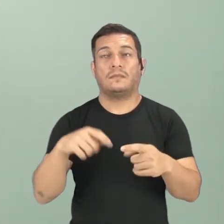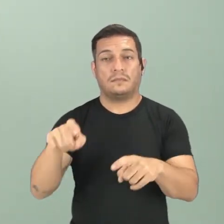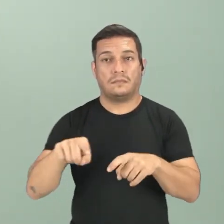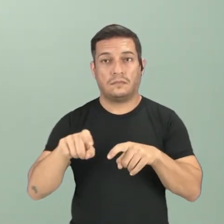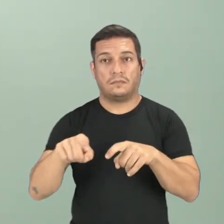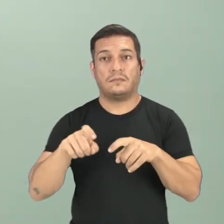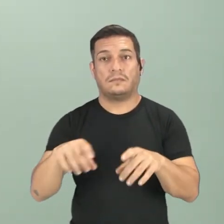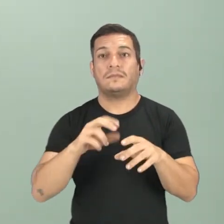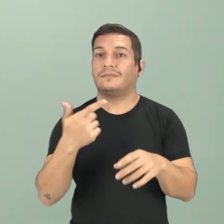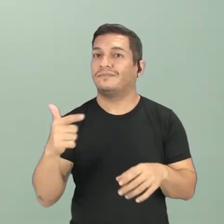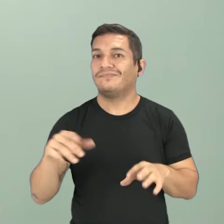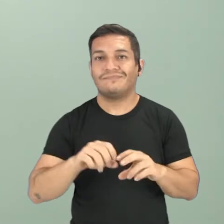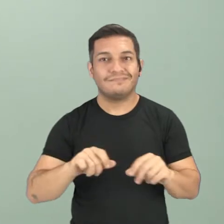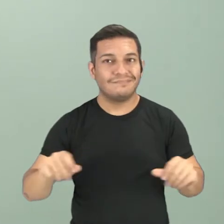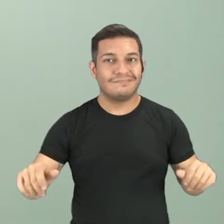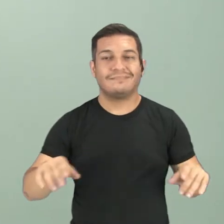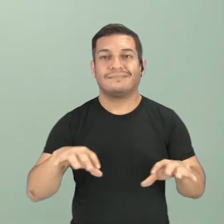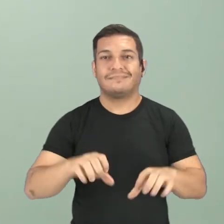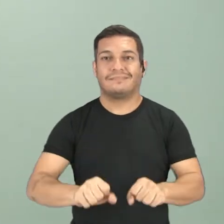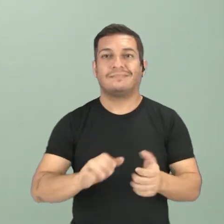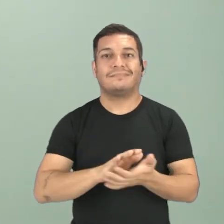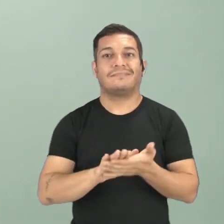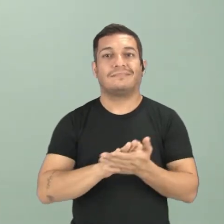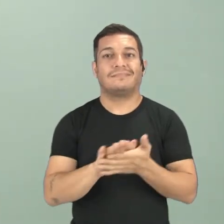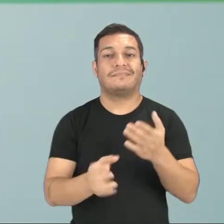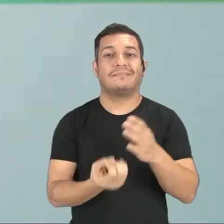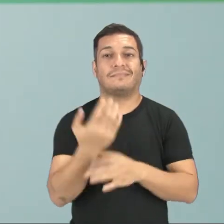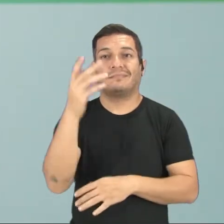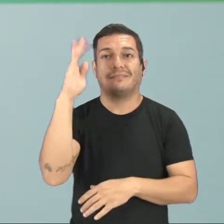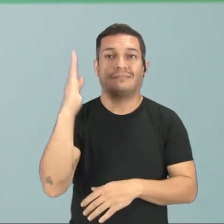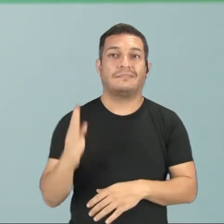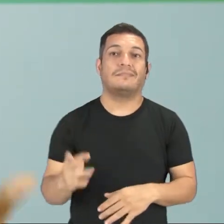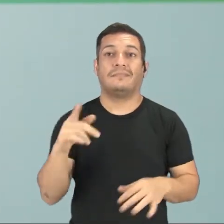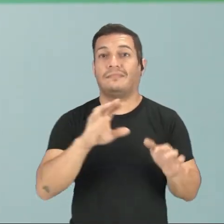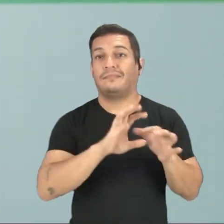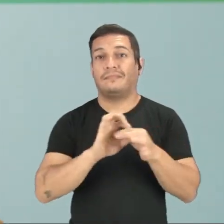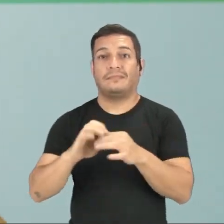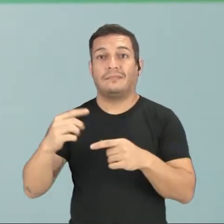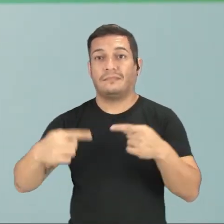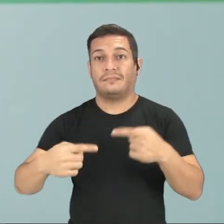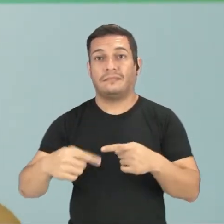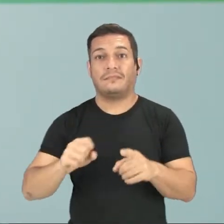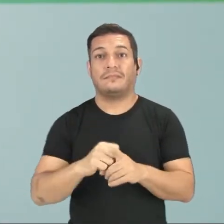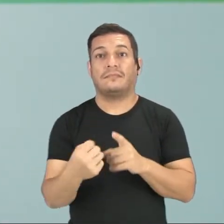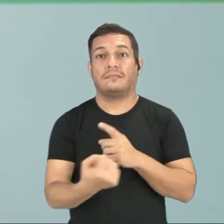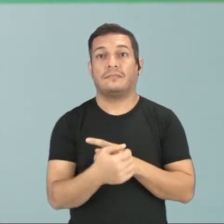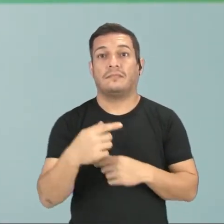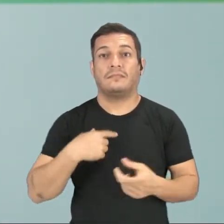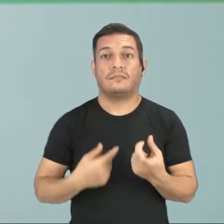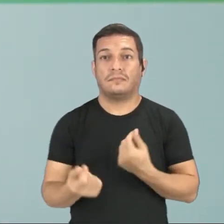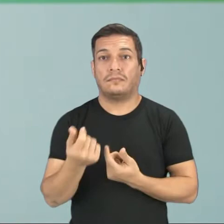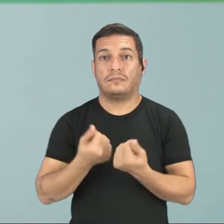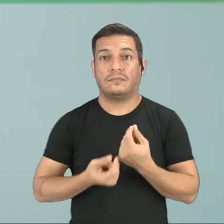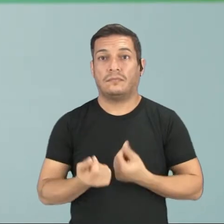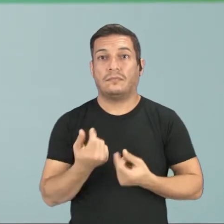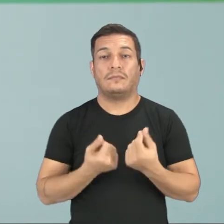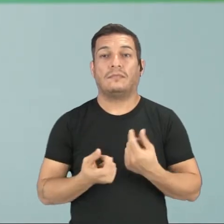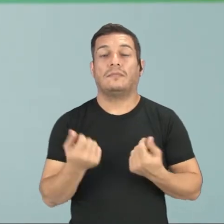rurais sem terra emergiu no Brasil é um contexto político, social e